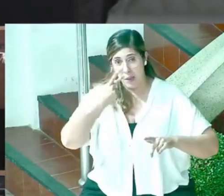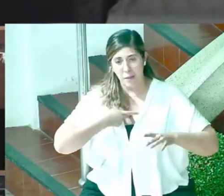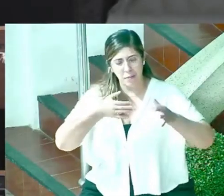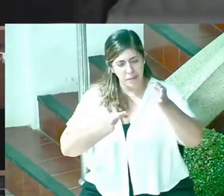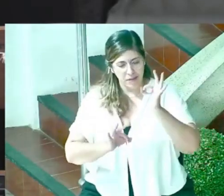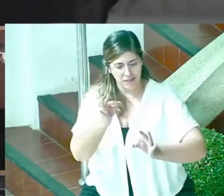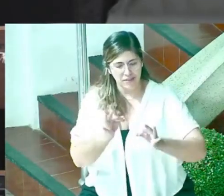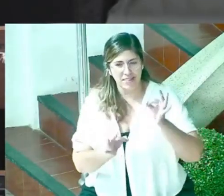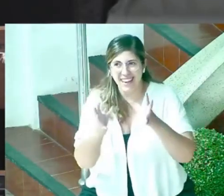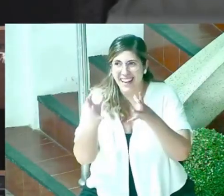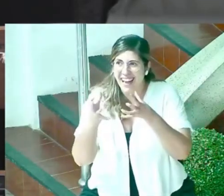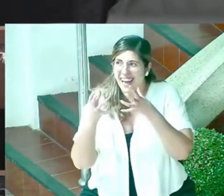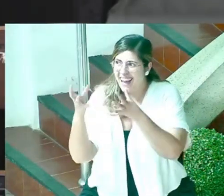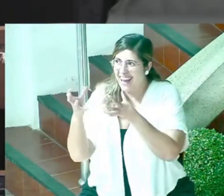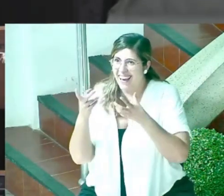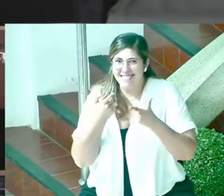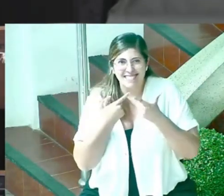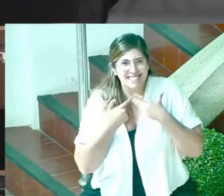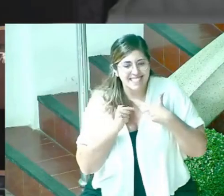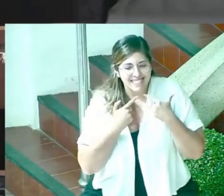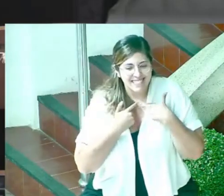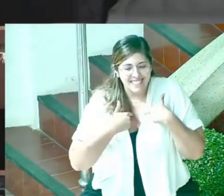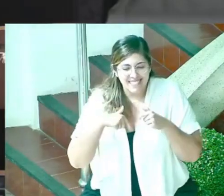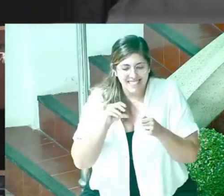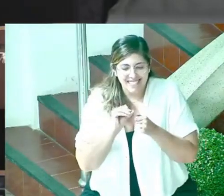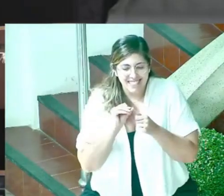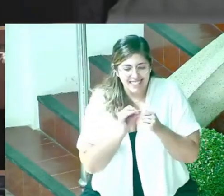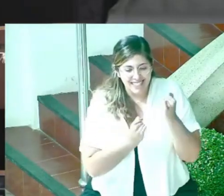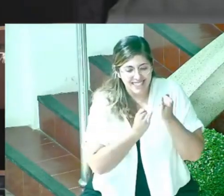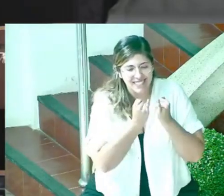Digamos que eu precise de um